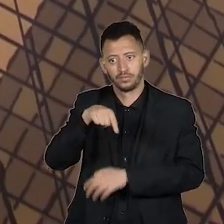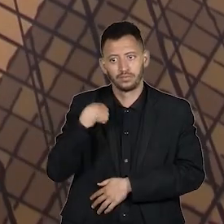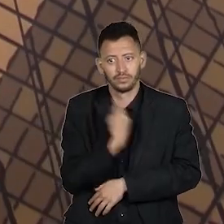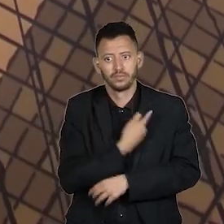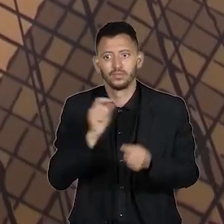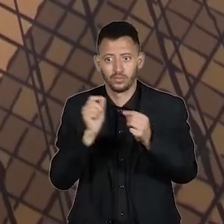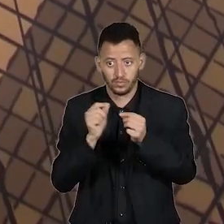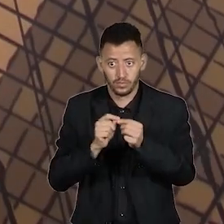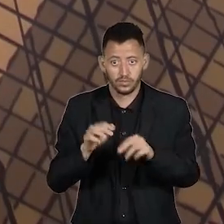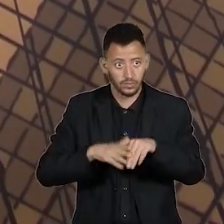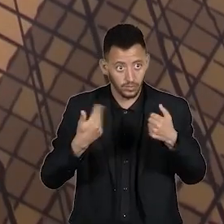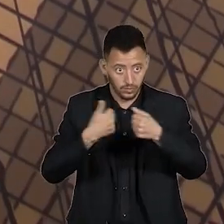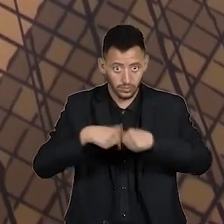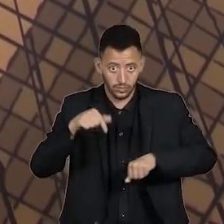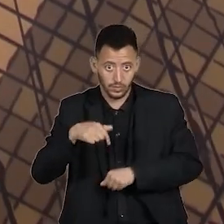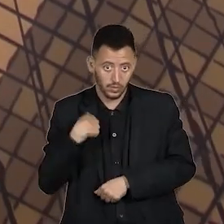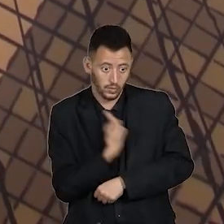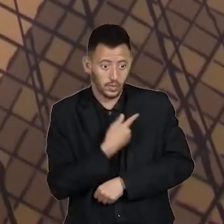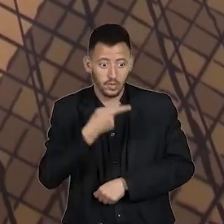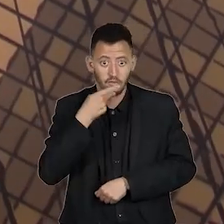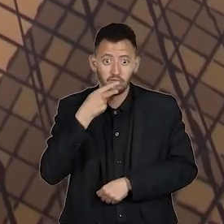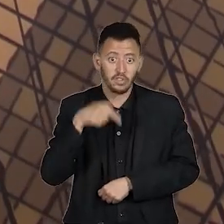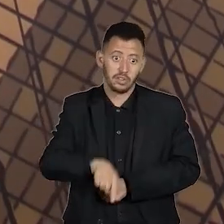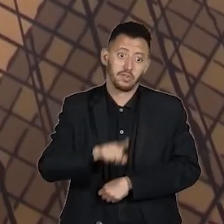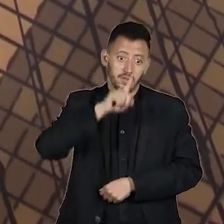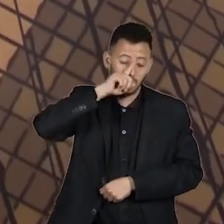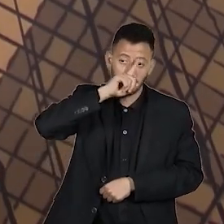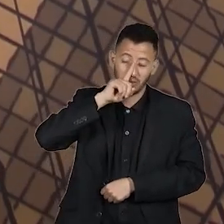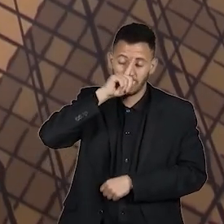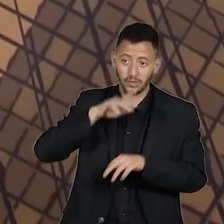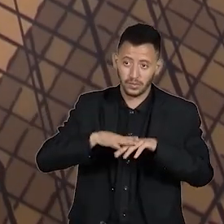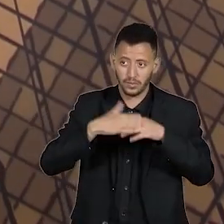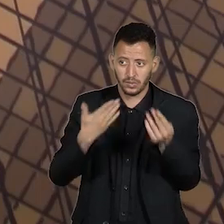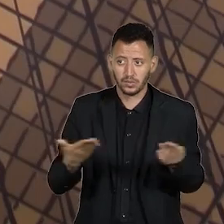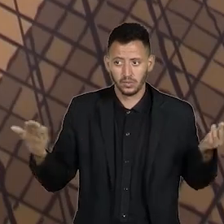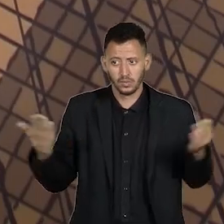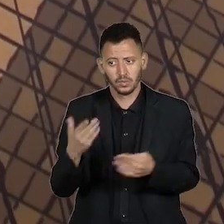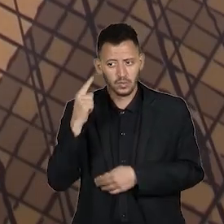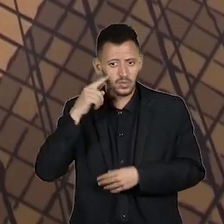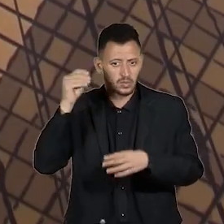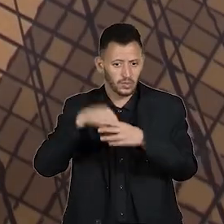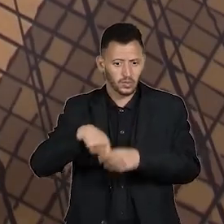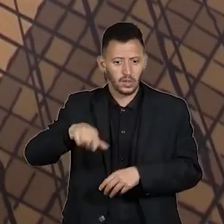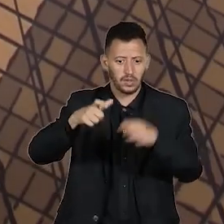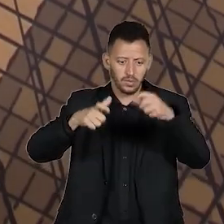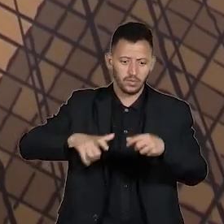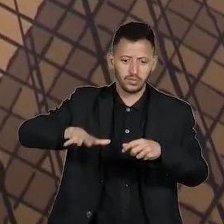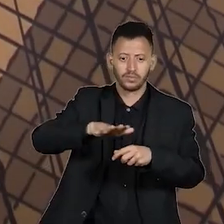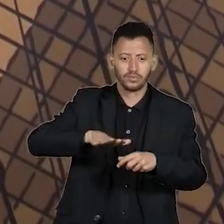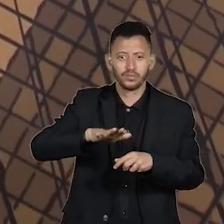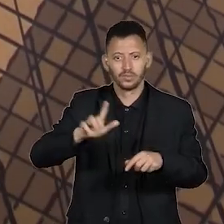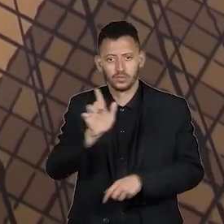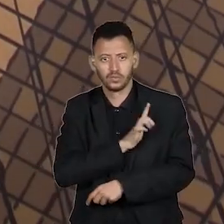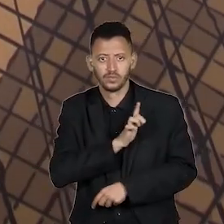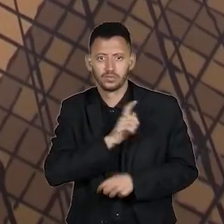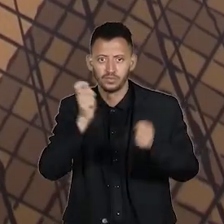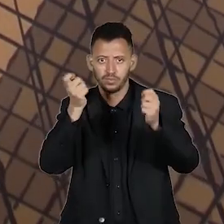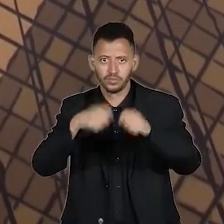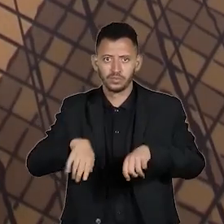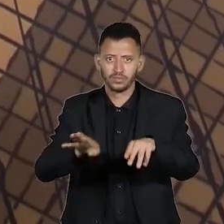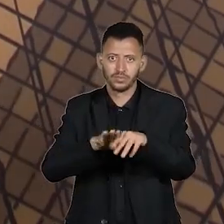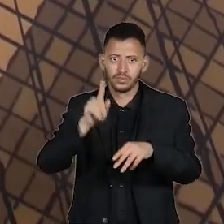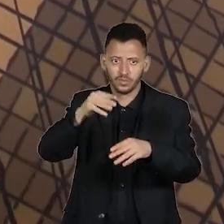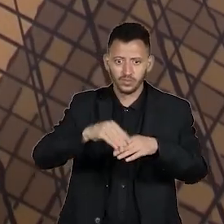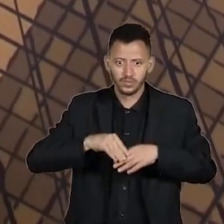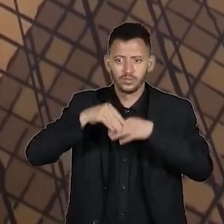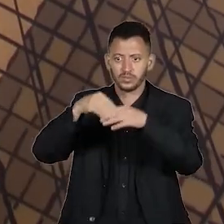especificamente deles, que é o que a gente está fazendo aqui, a gente sempre está falando de um risco que é inerente a essa categoria.